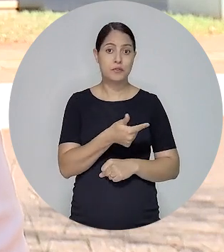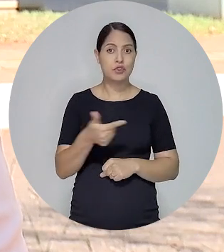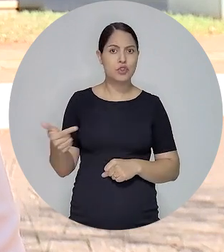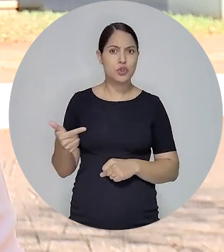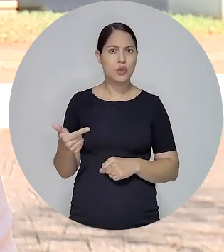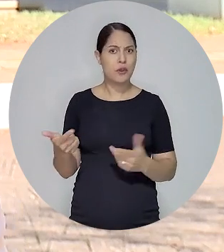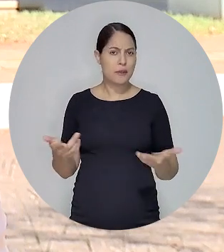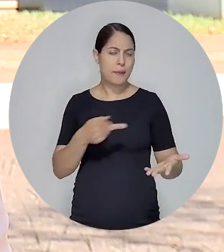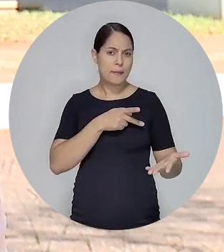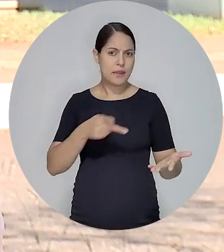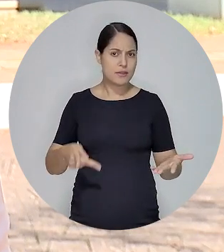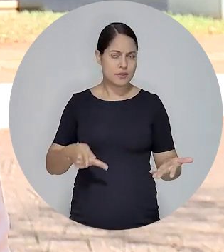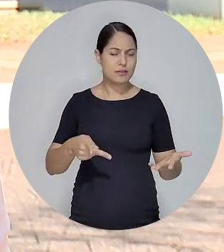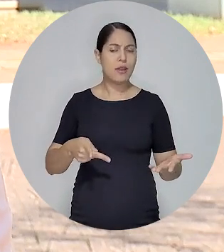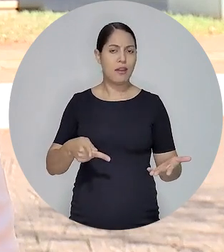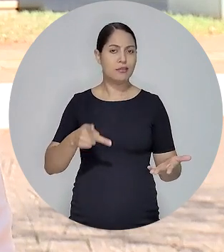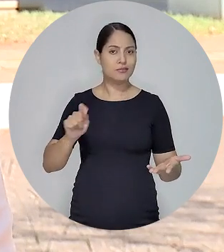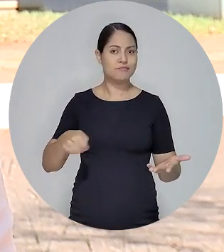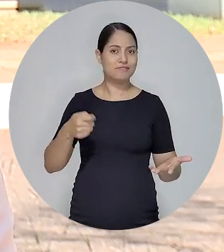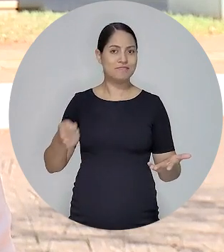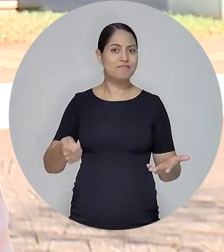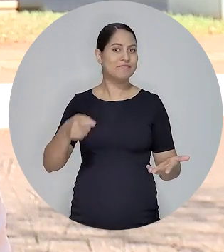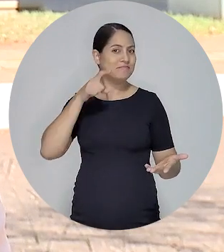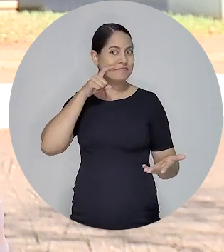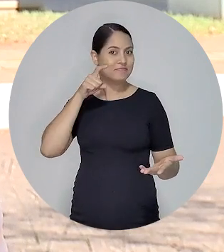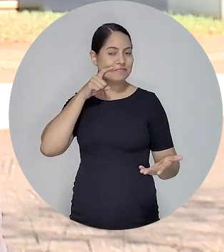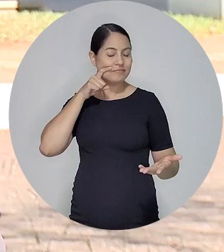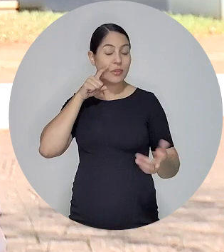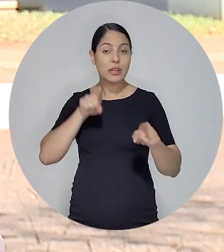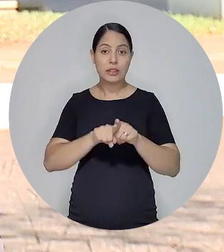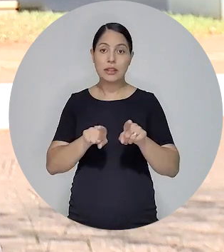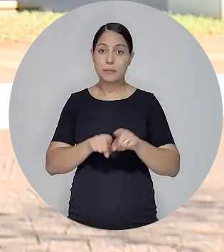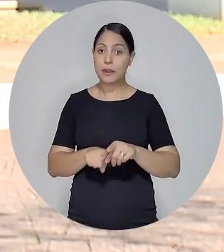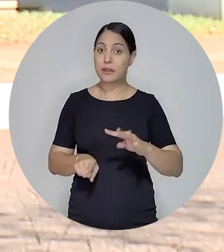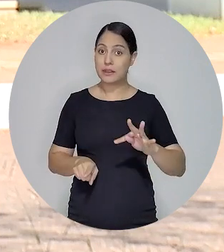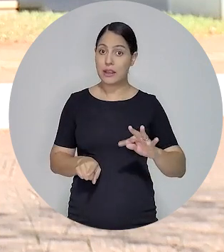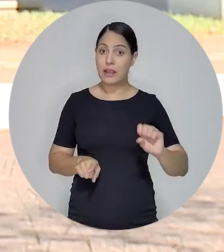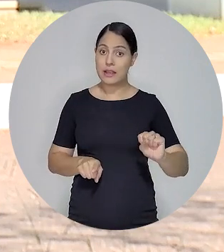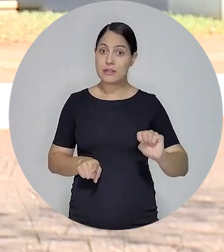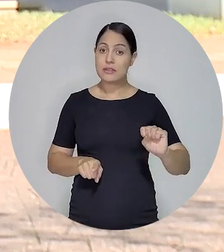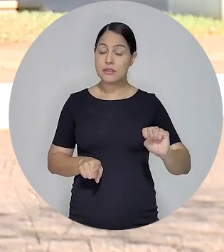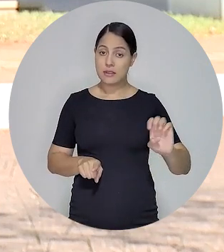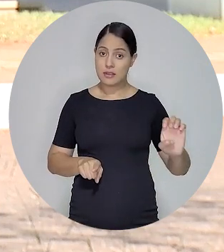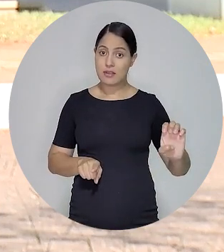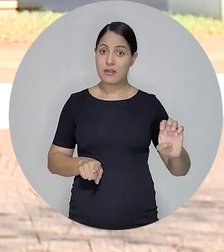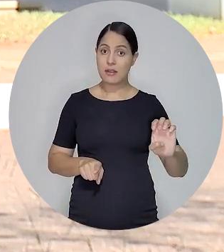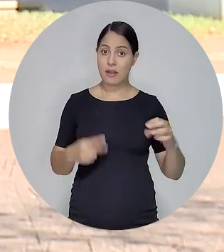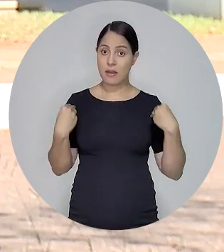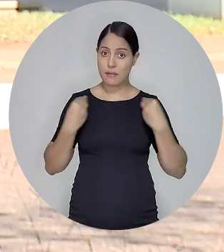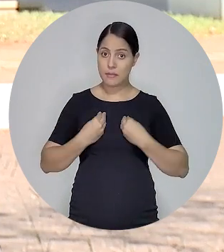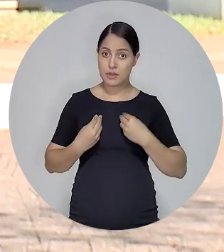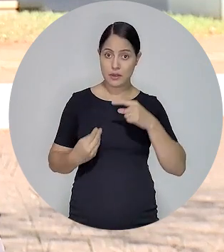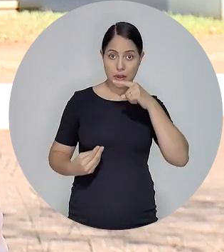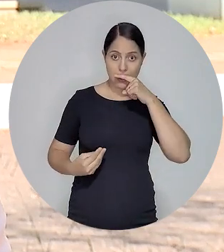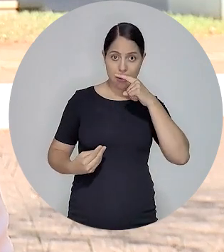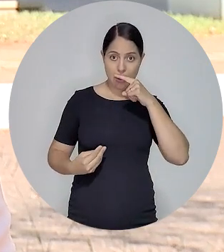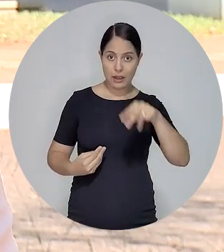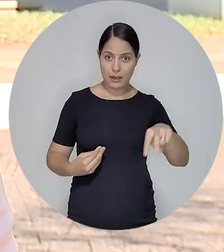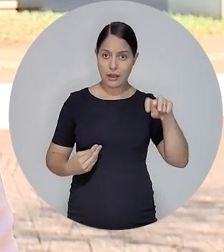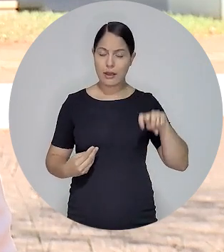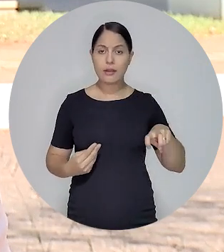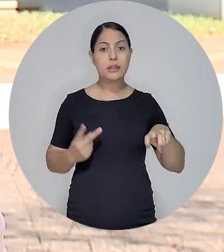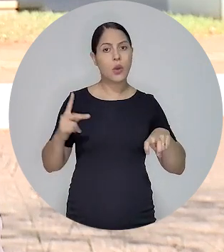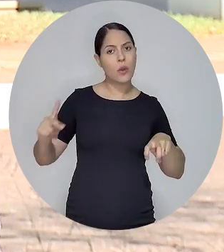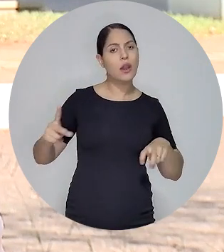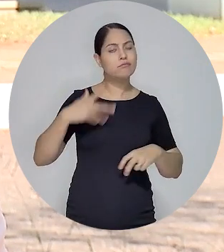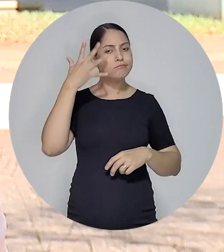presidente da OAB Nacional, Beto Simonetti, reafirmou na posse do ministro Edson Fachin na presidência do TSE o compromisso da